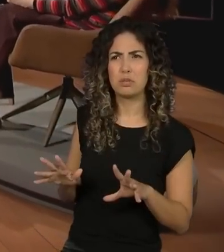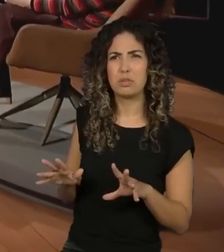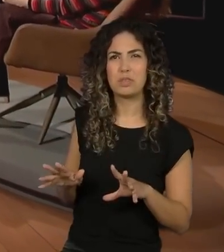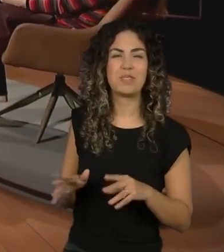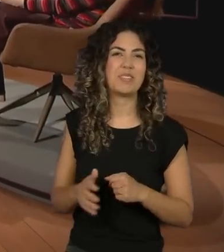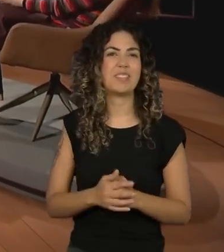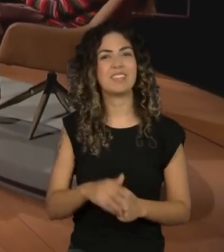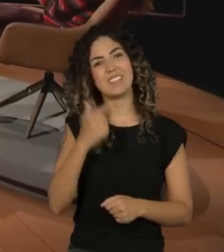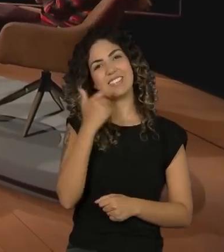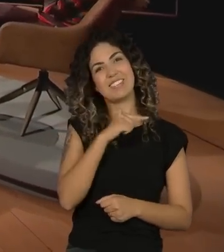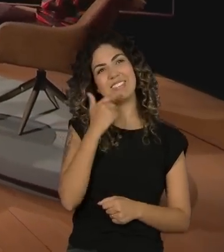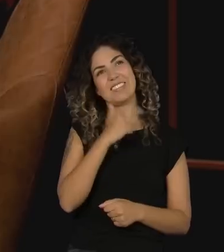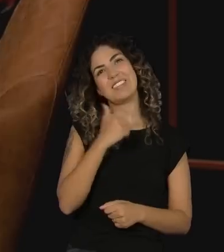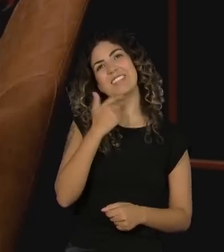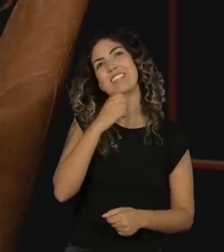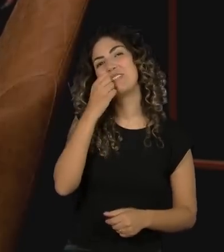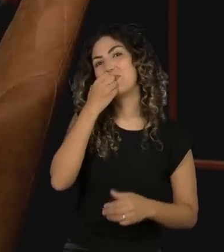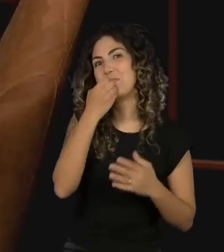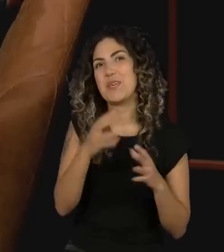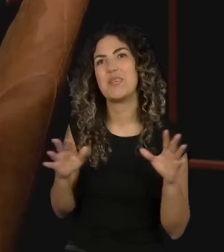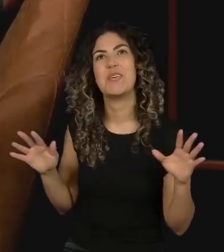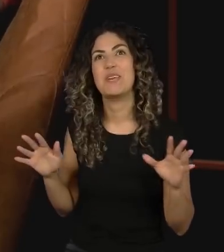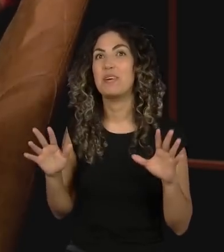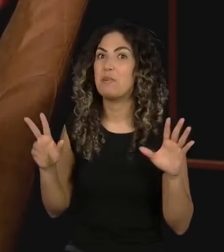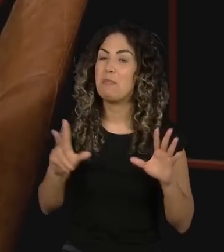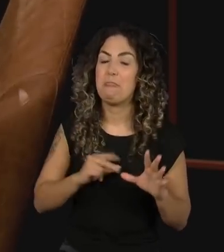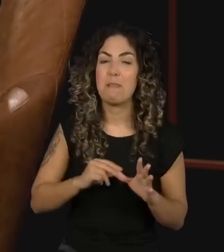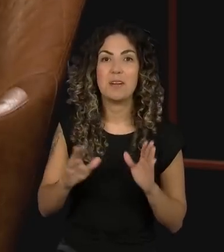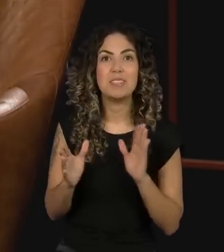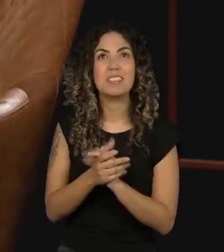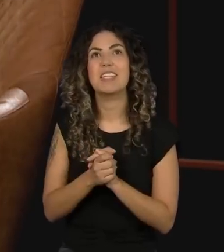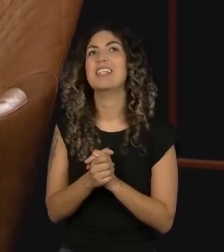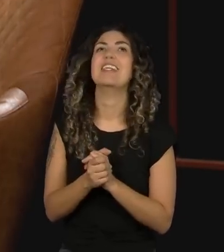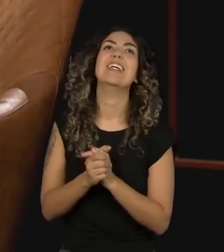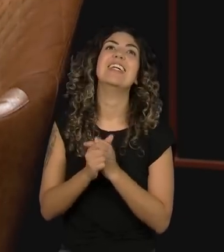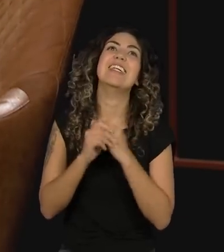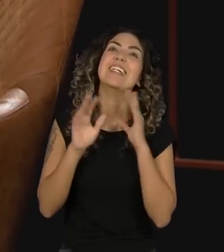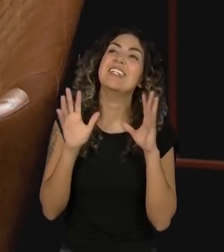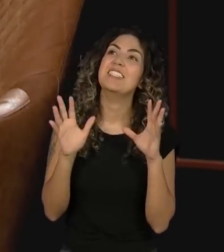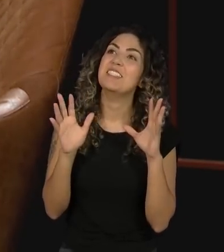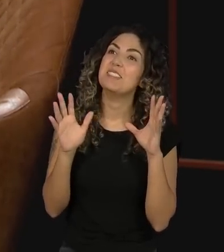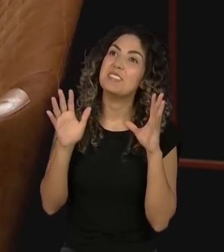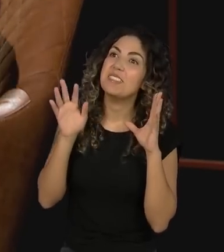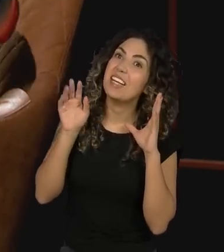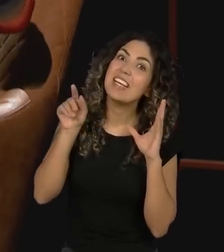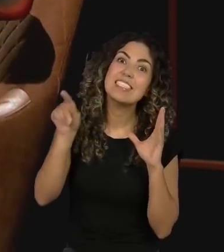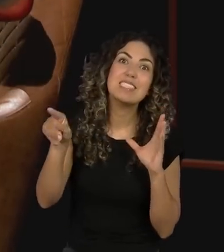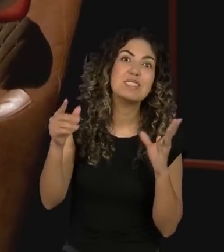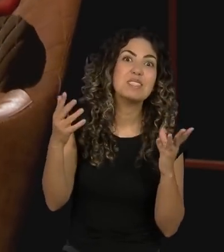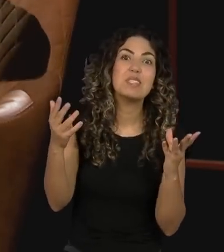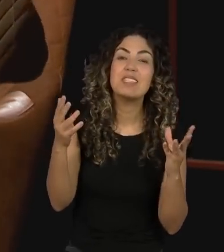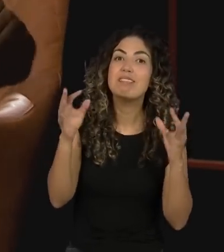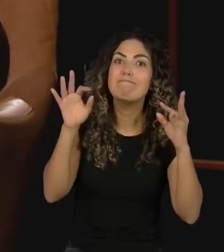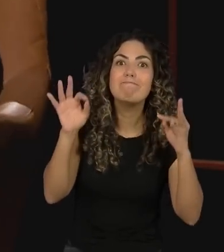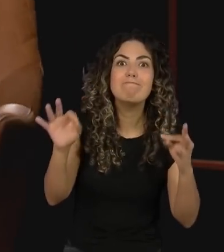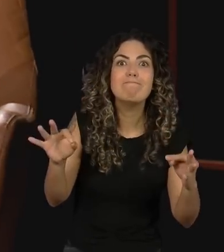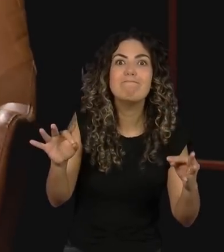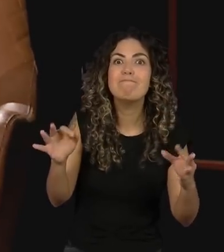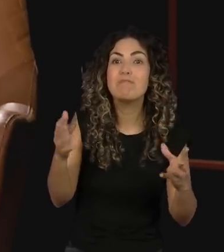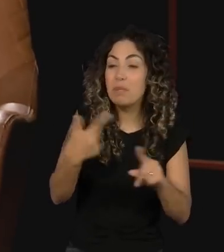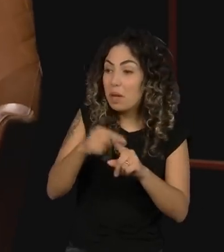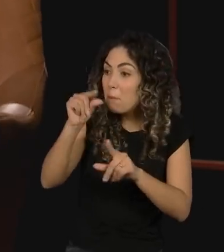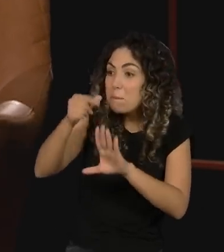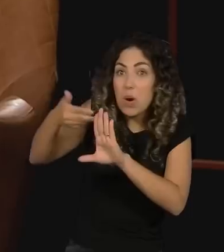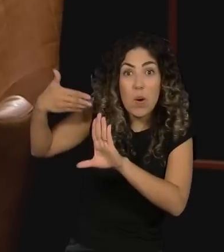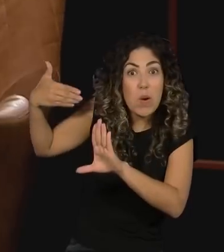Muito bom. Eu acabo com a Pan, a Norma acaba com a Pan. Pan, é que isso é um amor que está acontecendo tão agora, sabe?